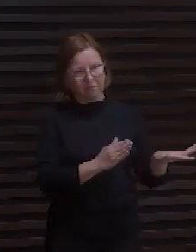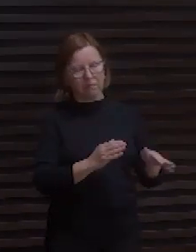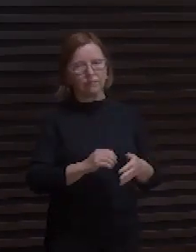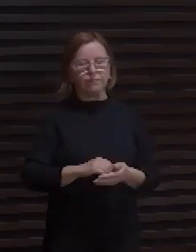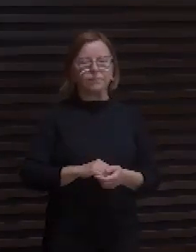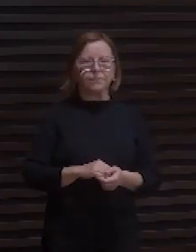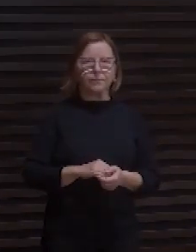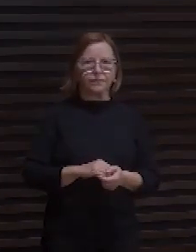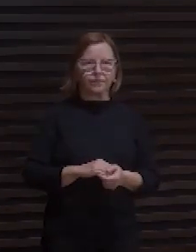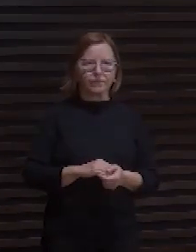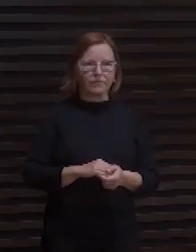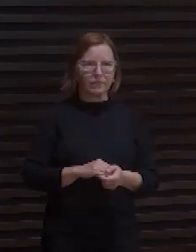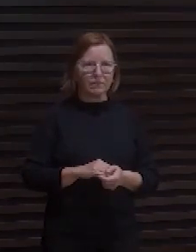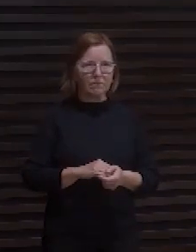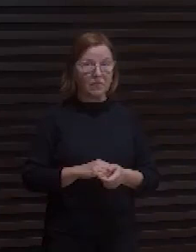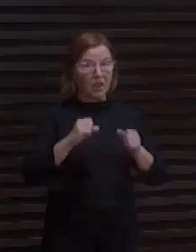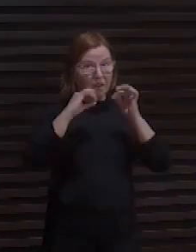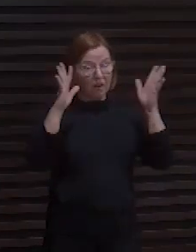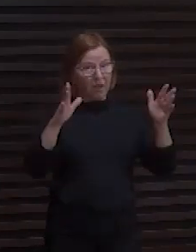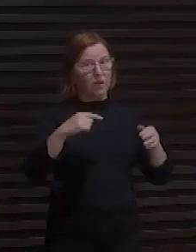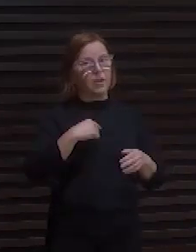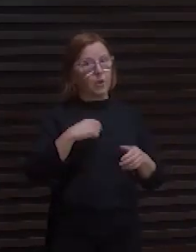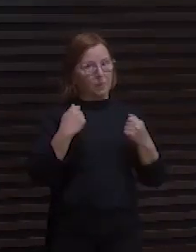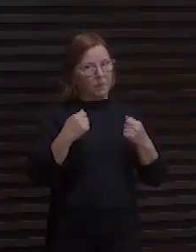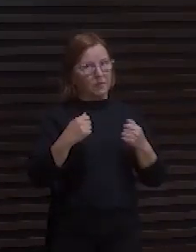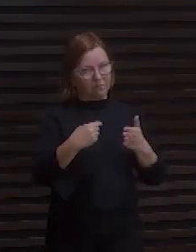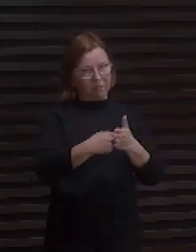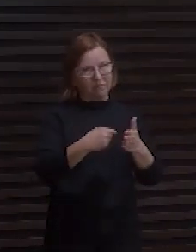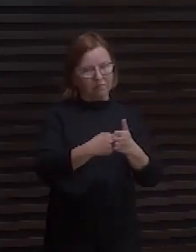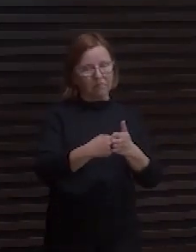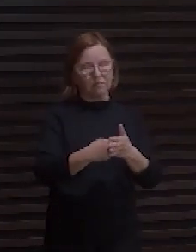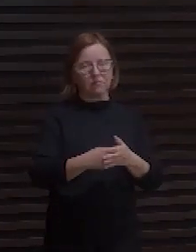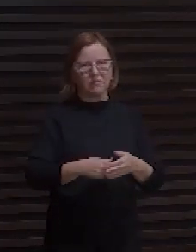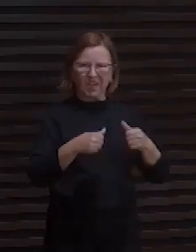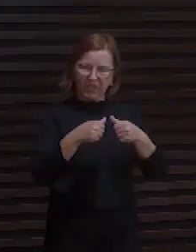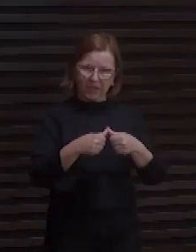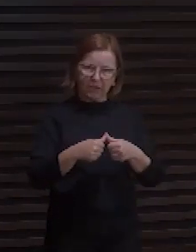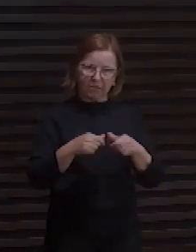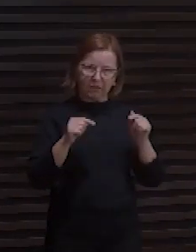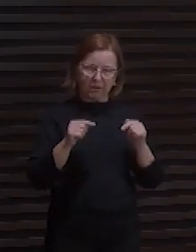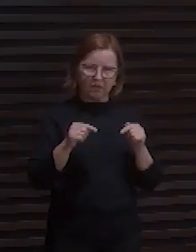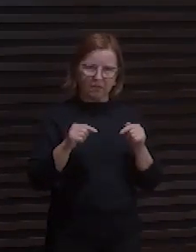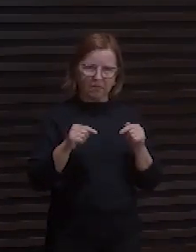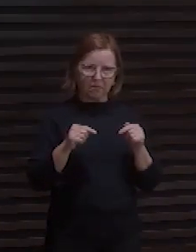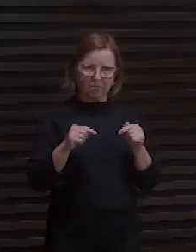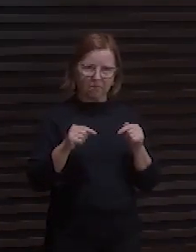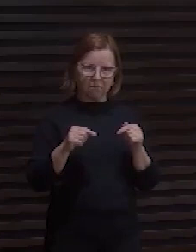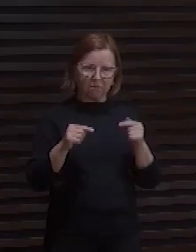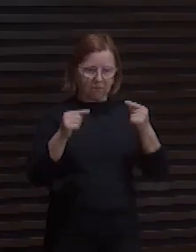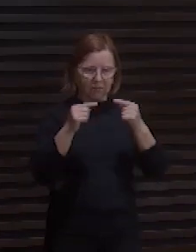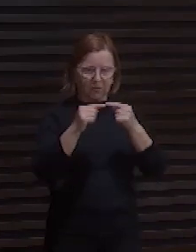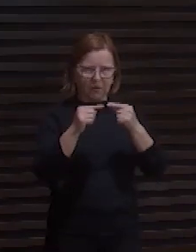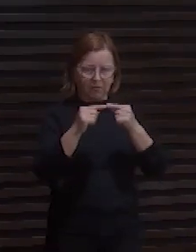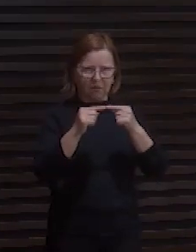Então, é evidente que eu tenho que fazer essa pergunta. Isso aqui é consistente com o senhorio de Cristo em